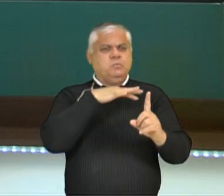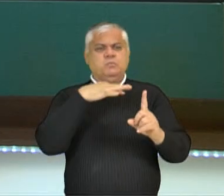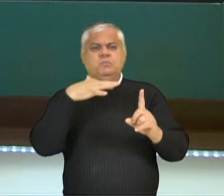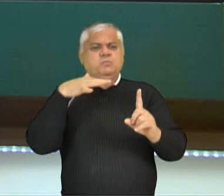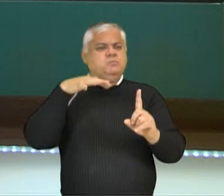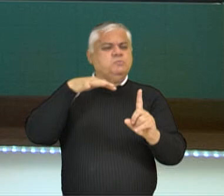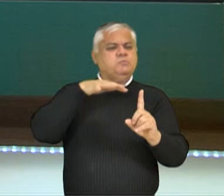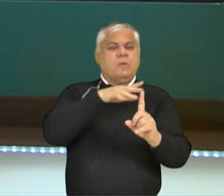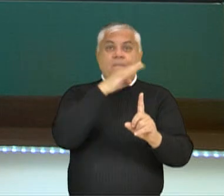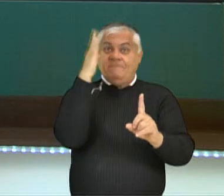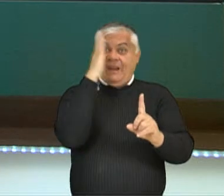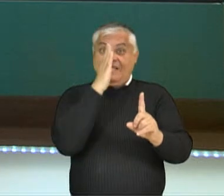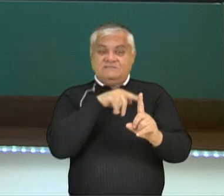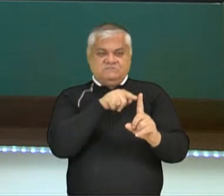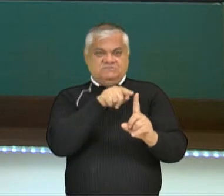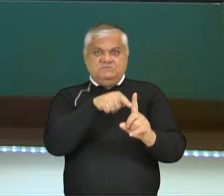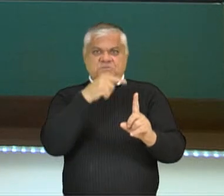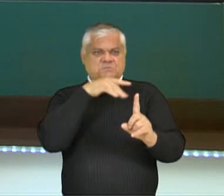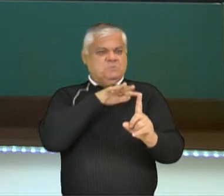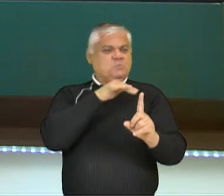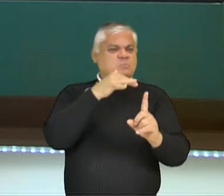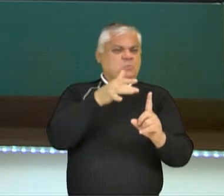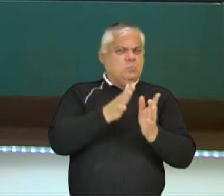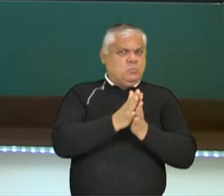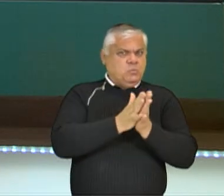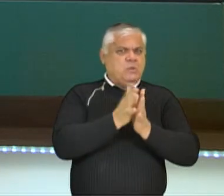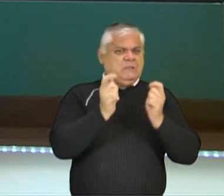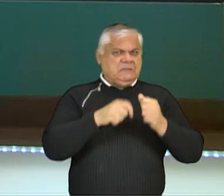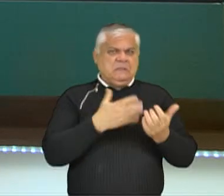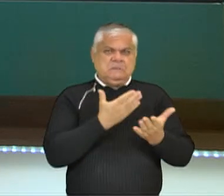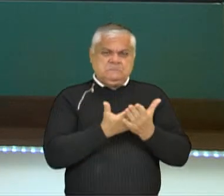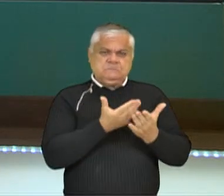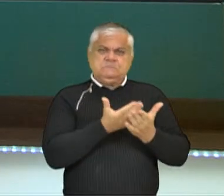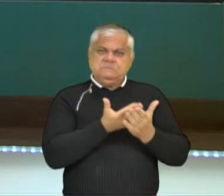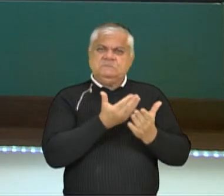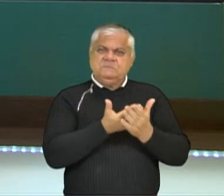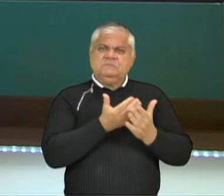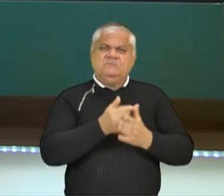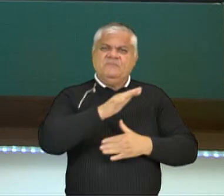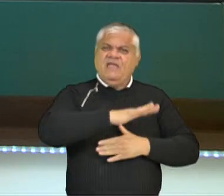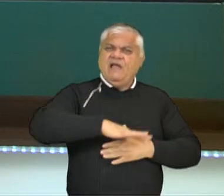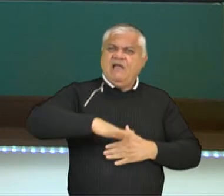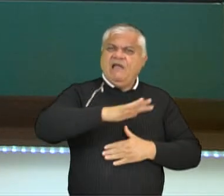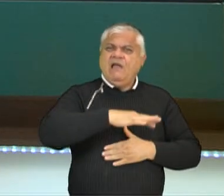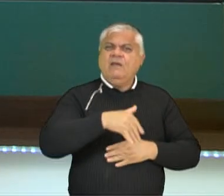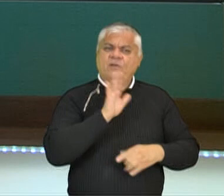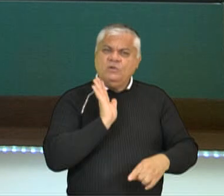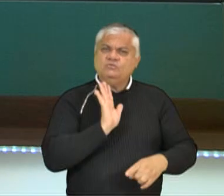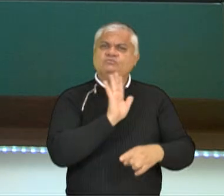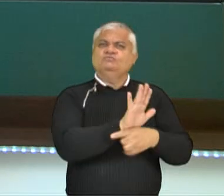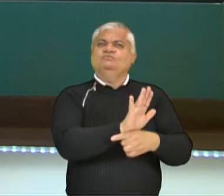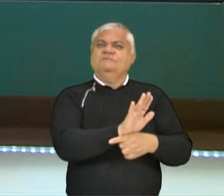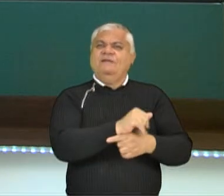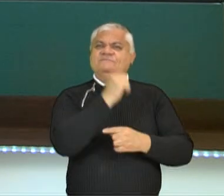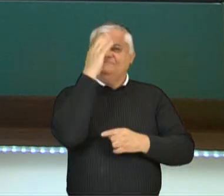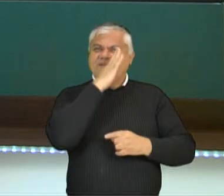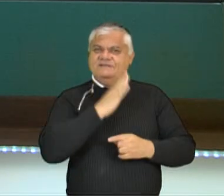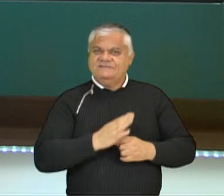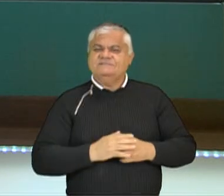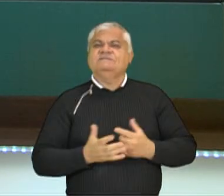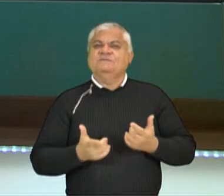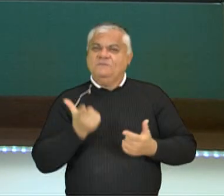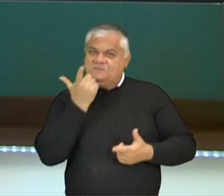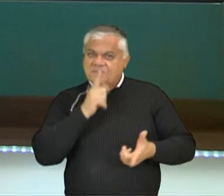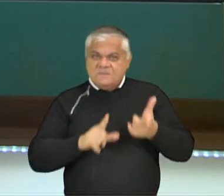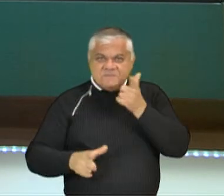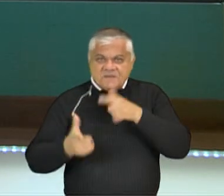isso, né, as pessoas cada vez mais estudaram aquelas áreas que a gente viu para atingir o máximo dos atletas,